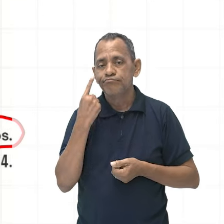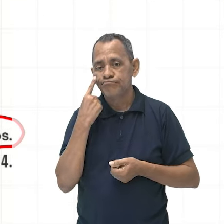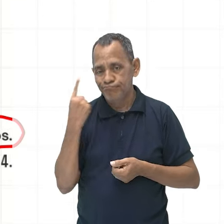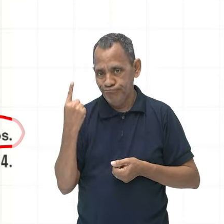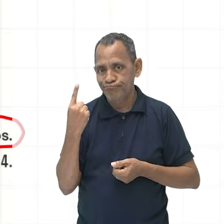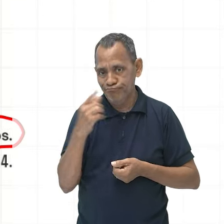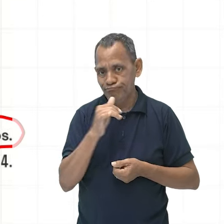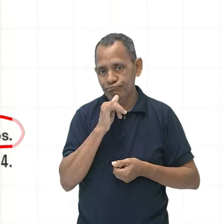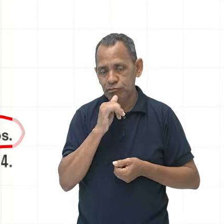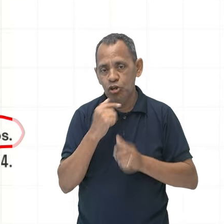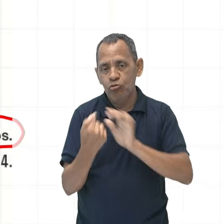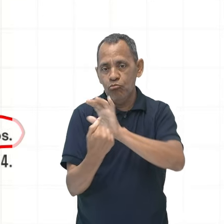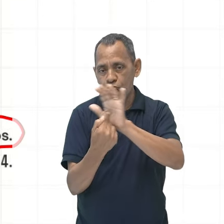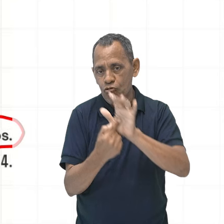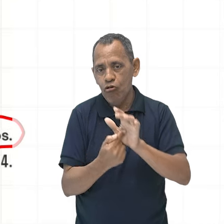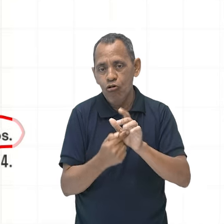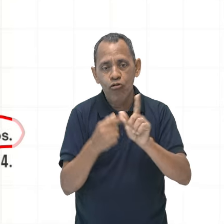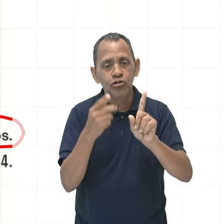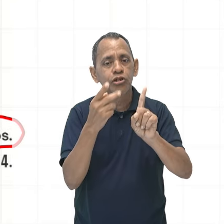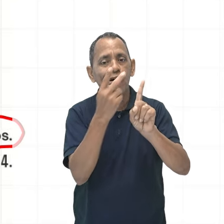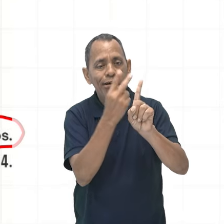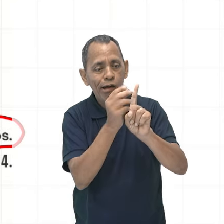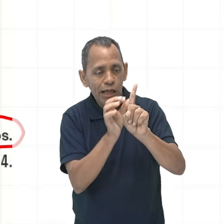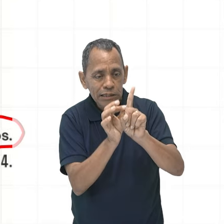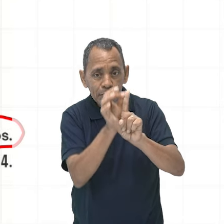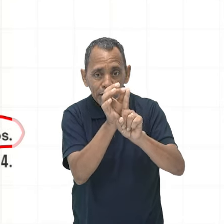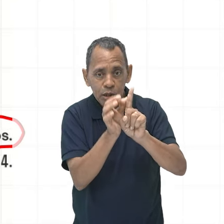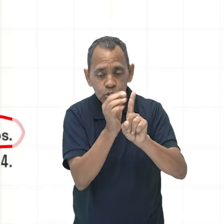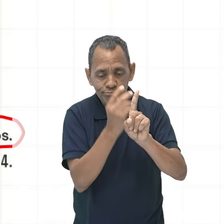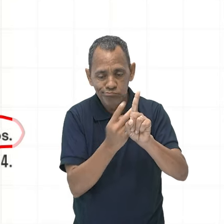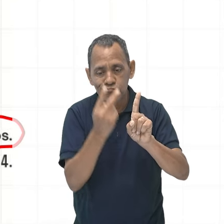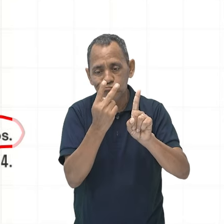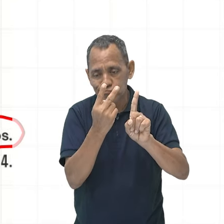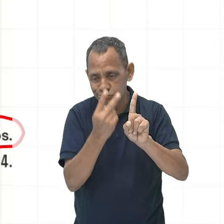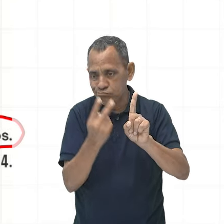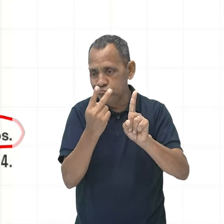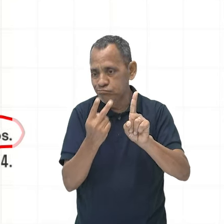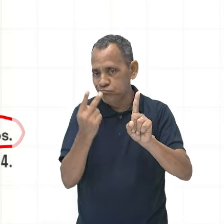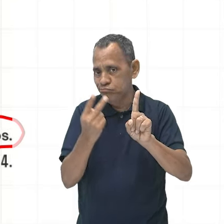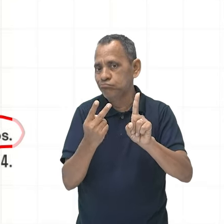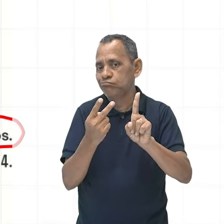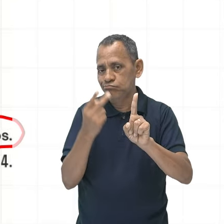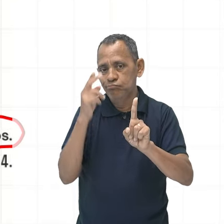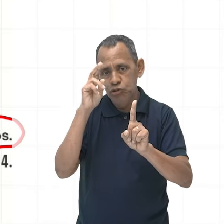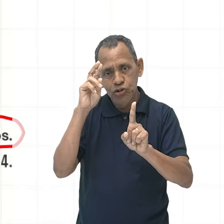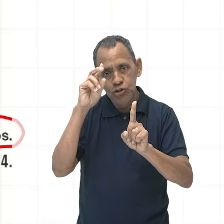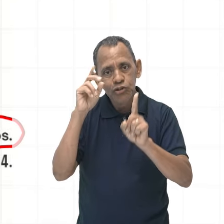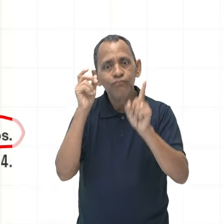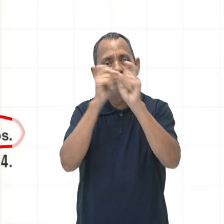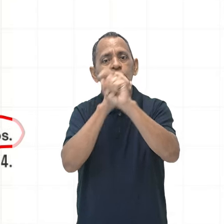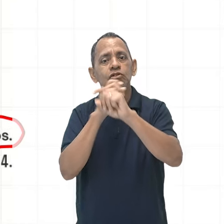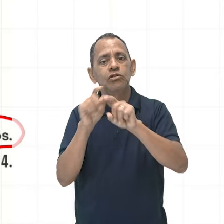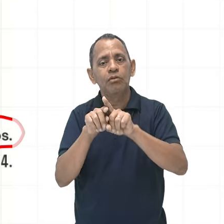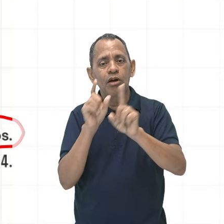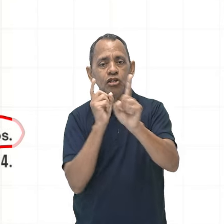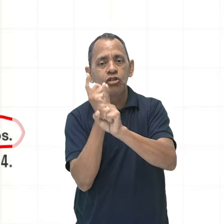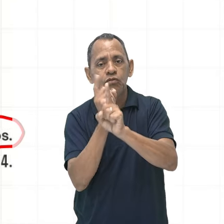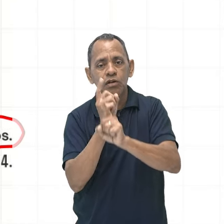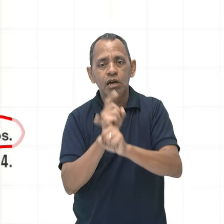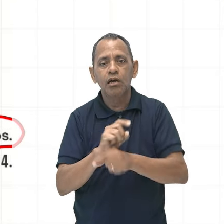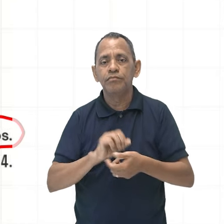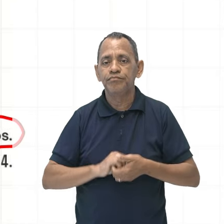pouco mais difícil, né, da gente avaliar que foi 5 graus de fato.